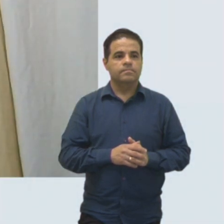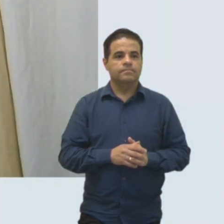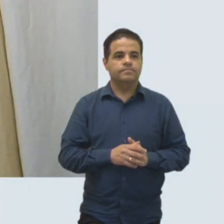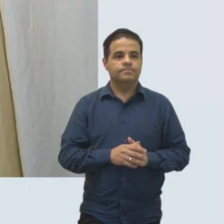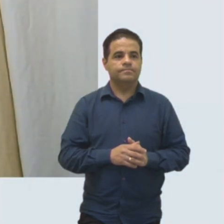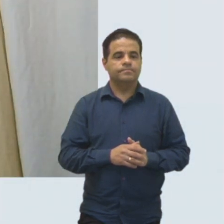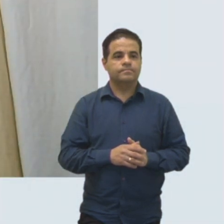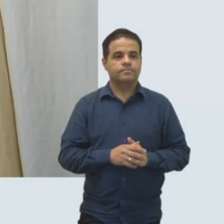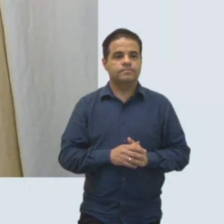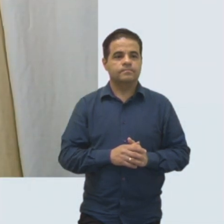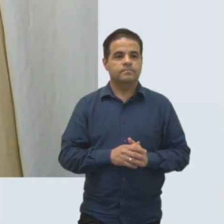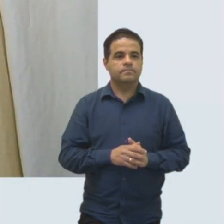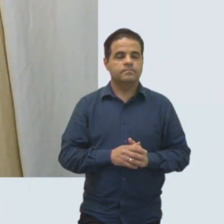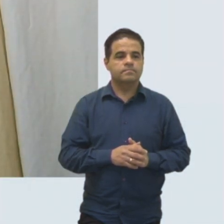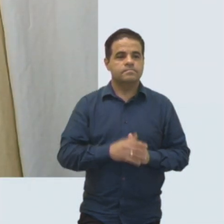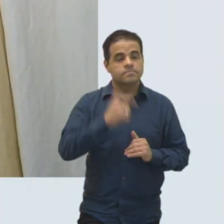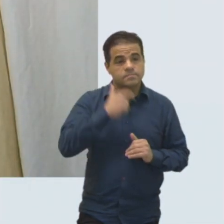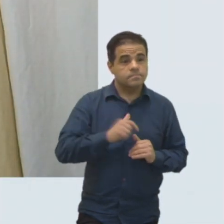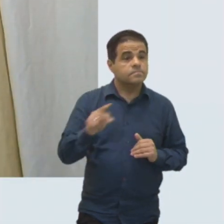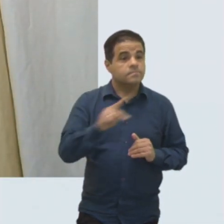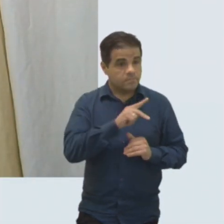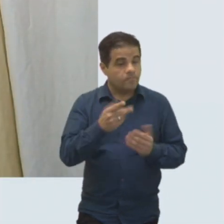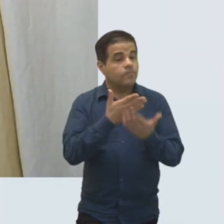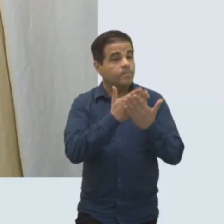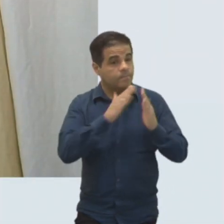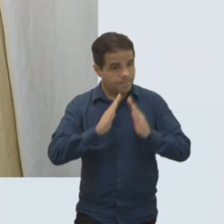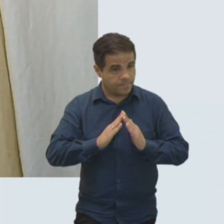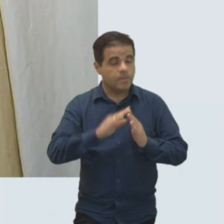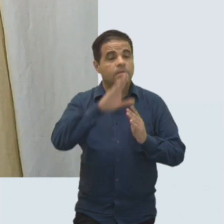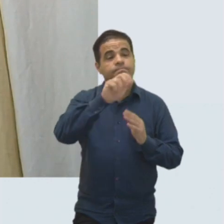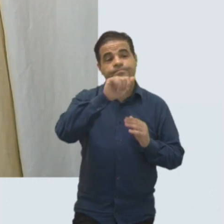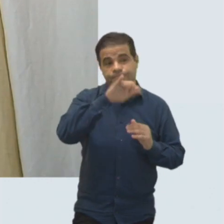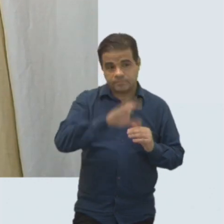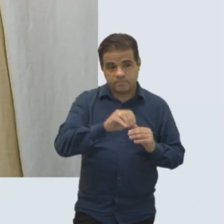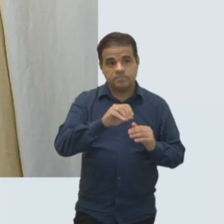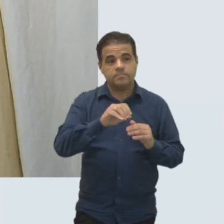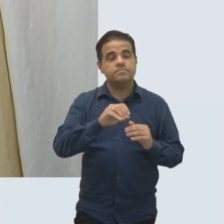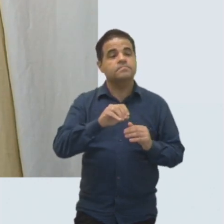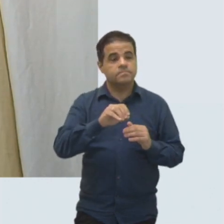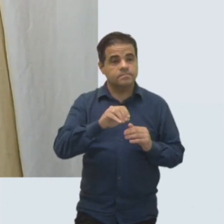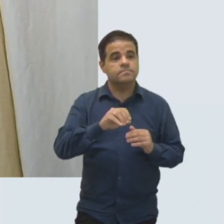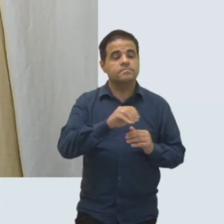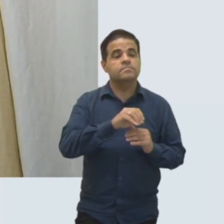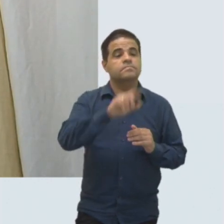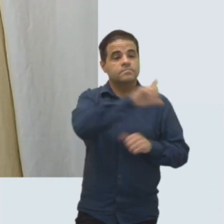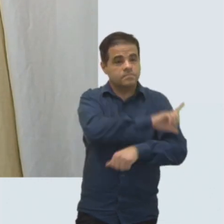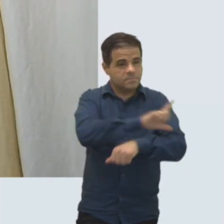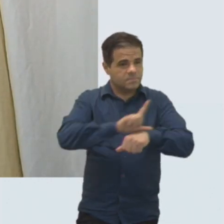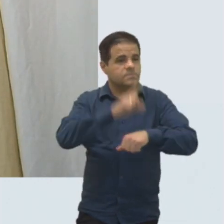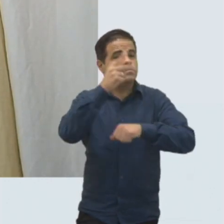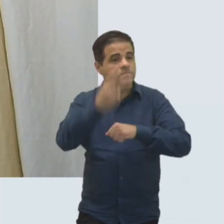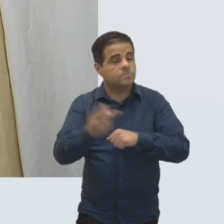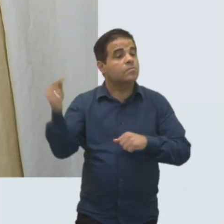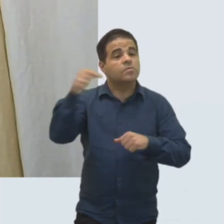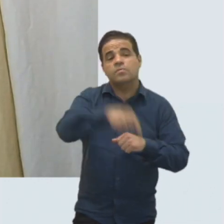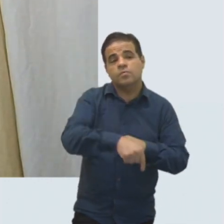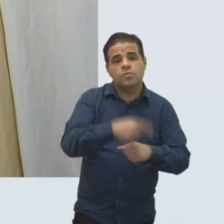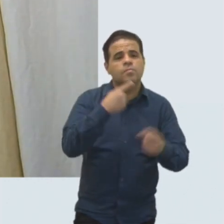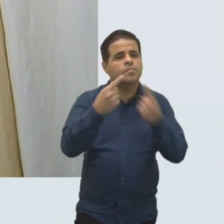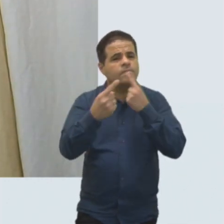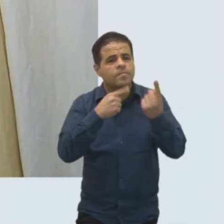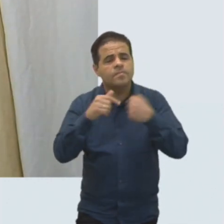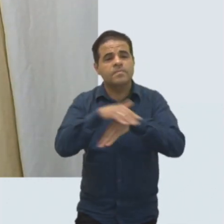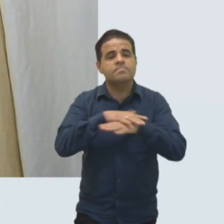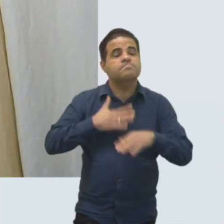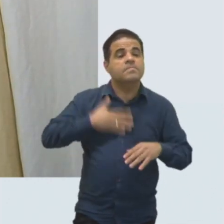Todas. Eu sou o Rony dos Santos, professor da Escola Estadual Carlos Gomes, diretoria de ensino Leste 2, e estou aqui para poder falar um pouquinho sobre a